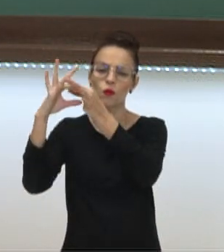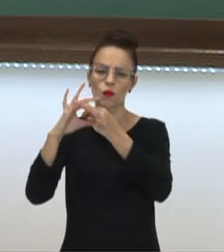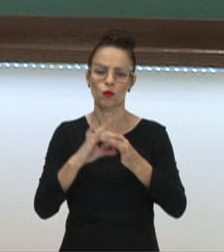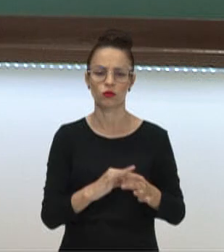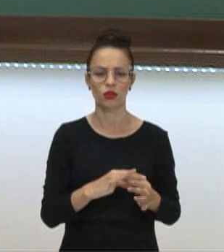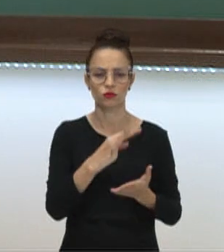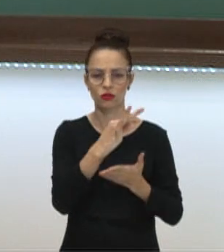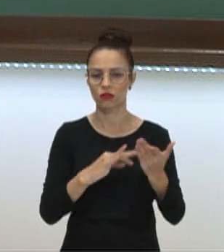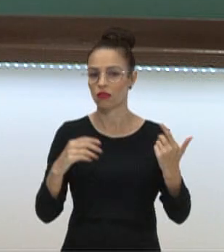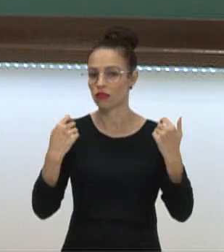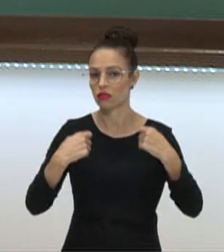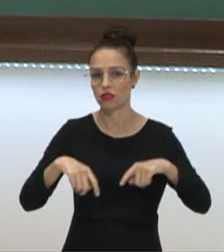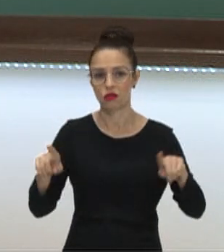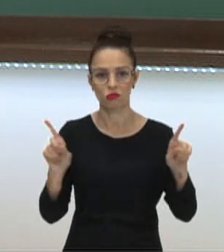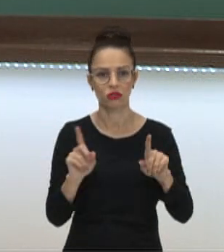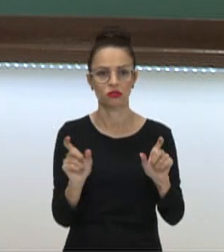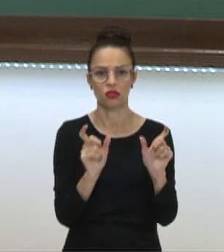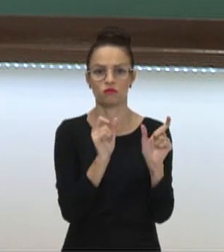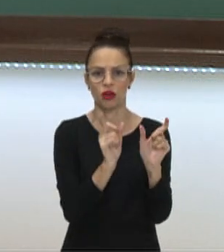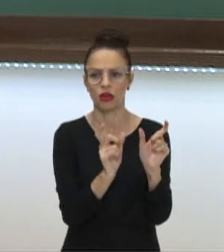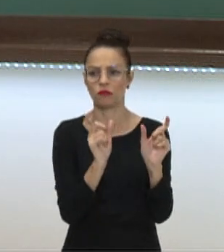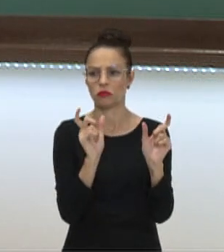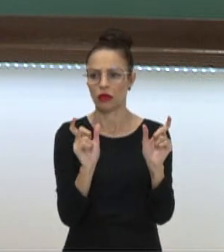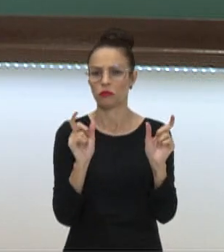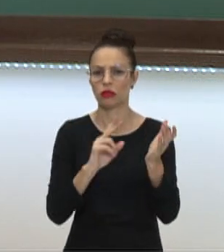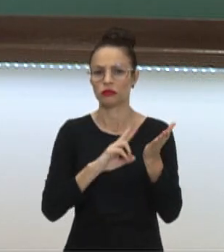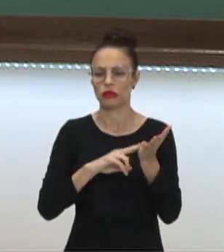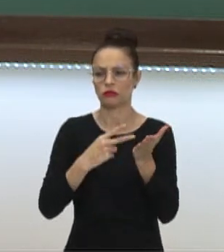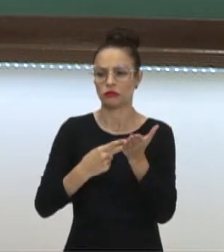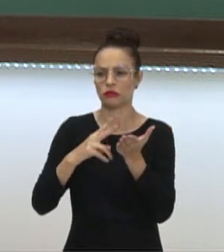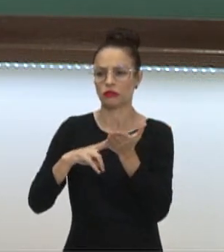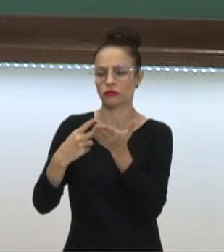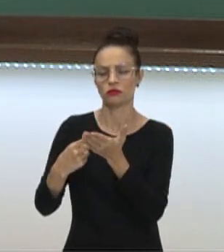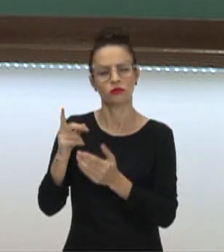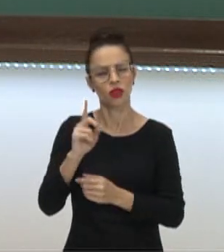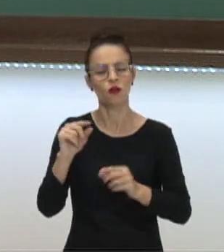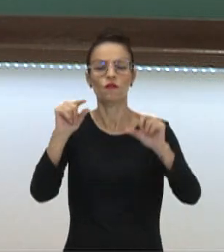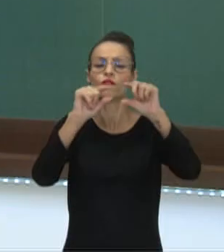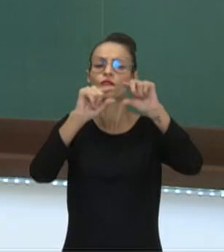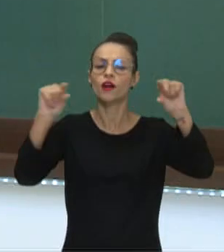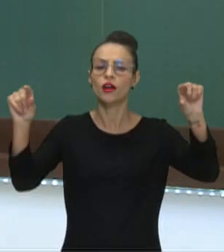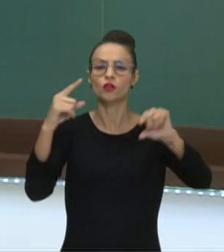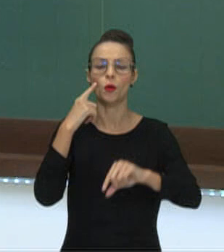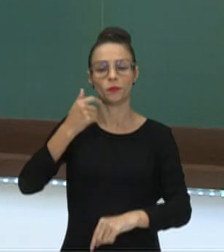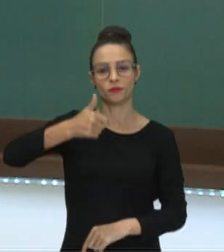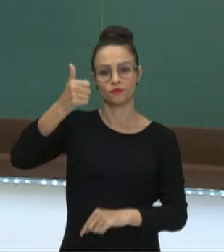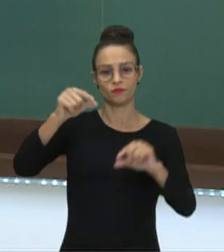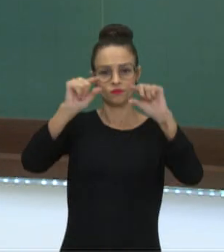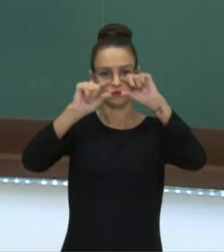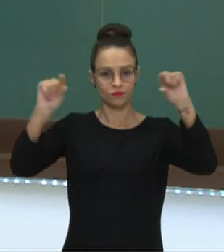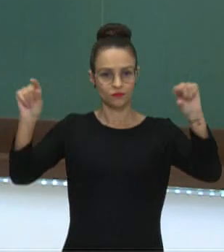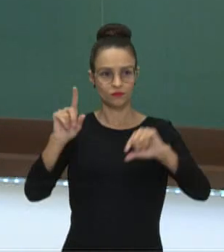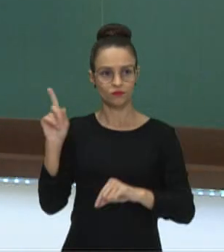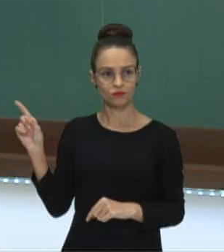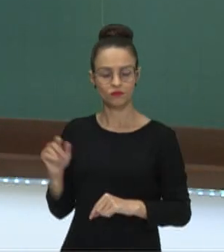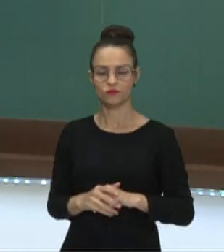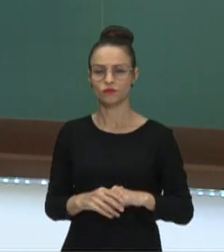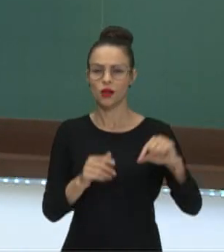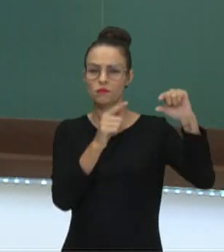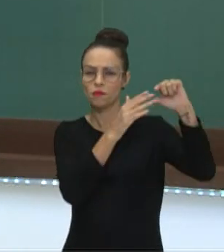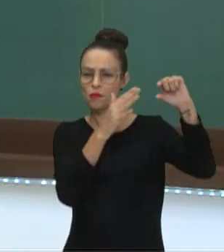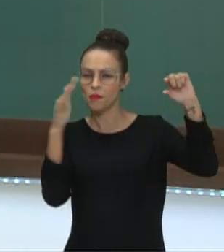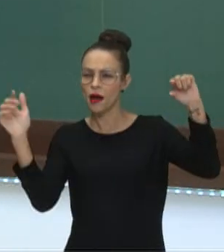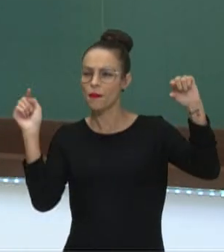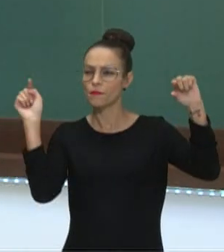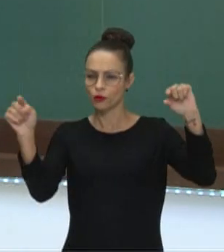texto. Não precisa traduzir palavra por palavra. Pegue por frases. Então, vamos pegar a primeira frase. Então, a gente vai daqui até o